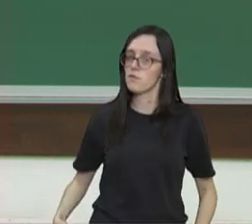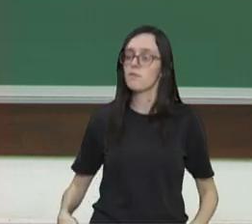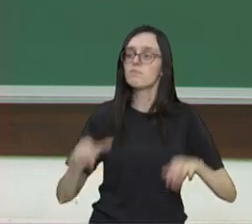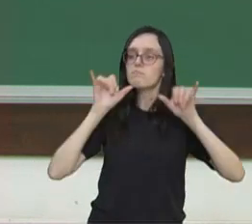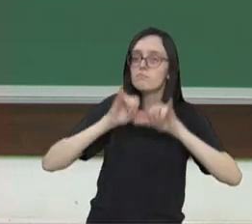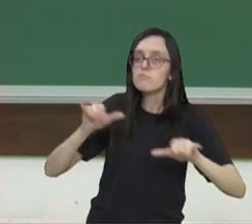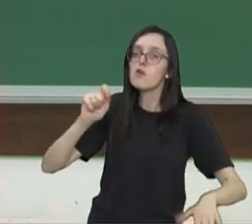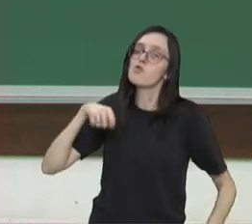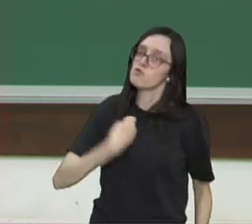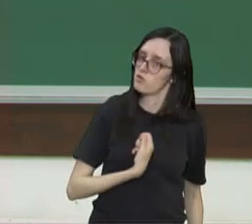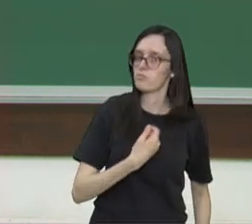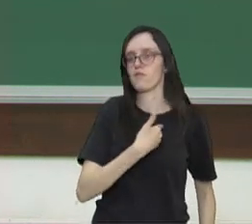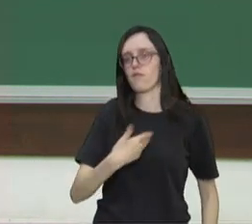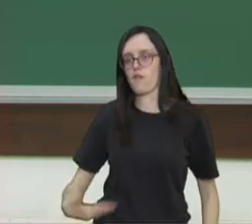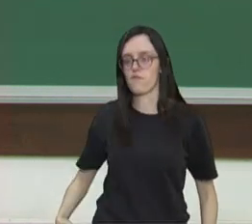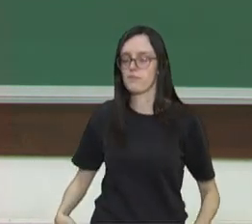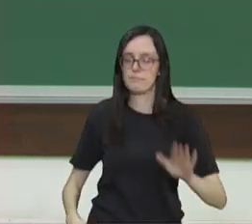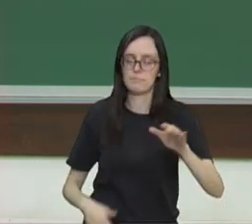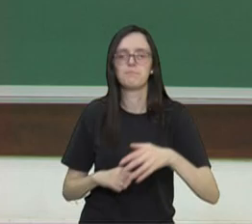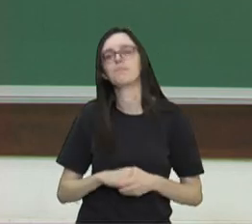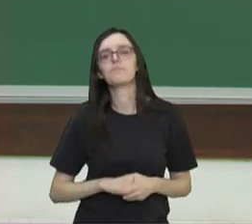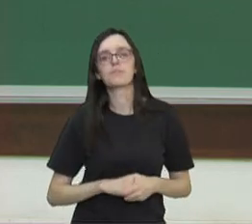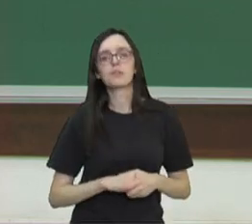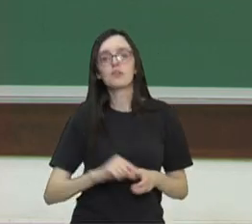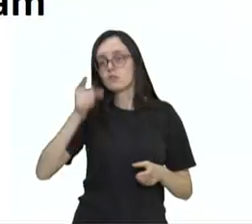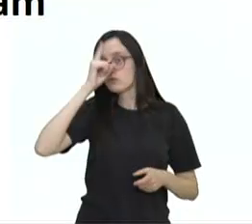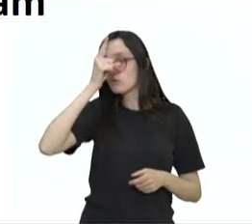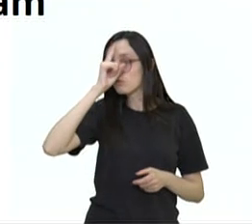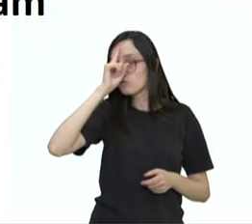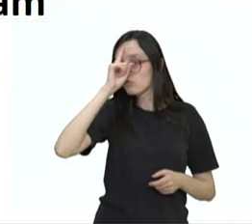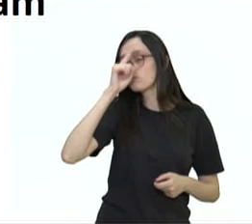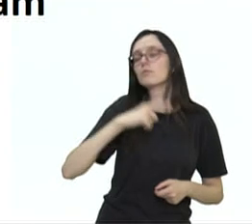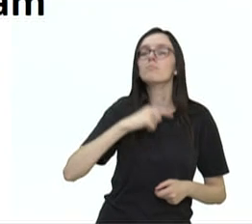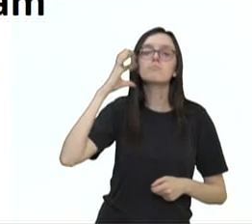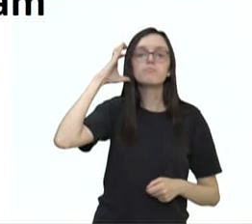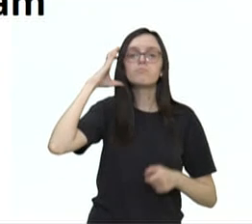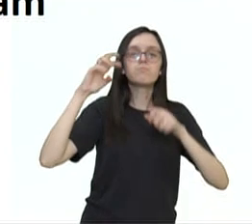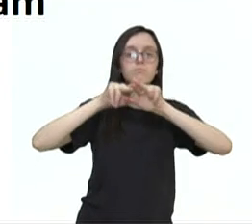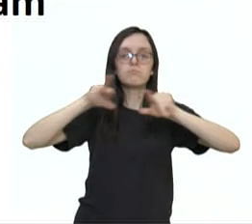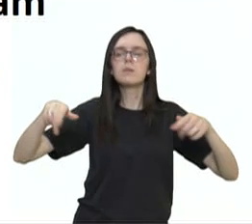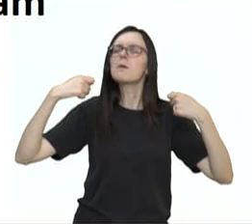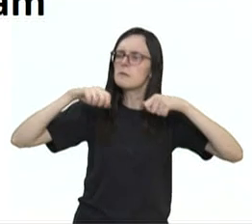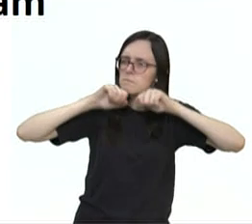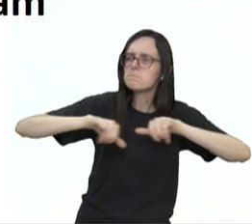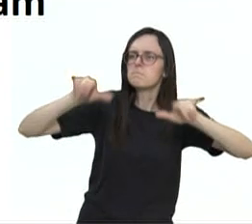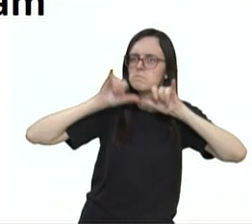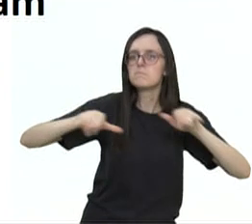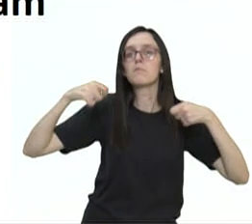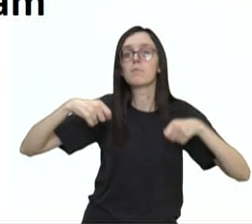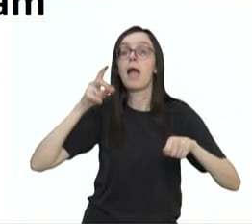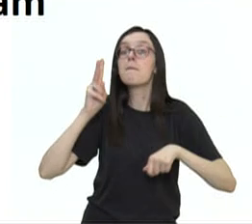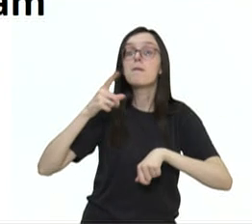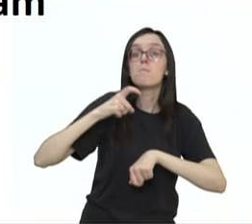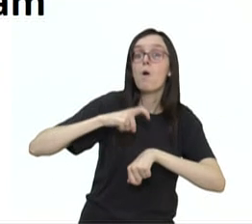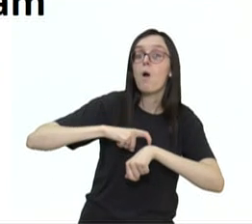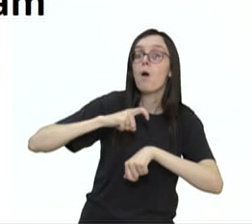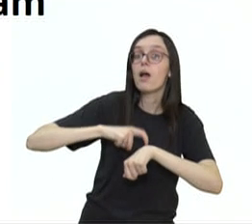falar do governo. Ei, diariamente todas as emissoras deveriam transmitir o programa no mesmo